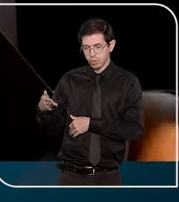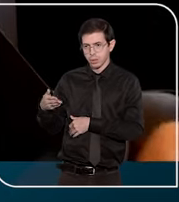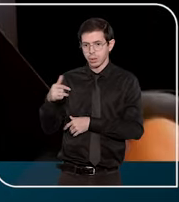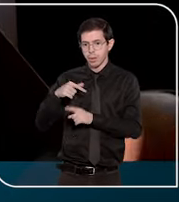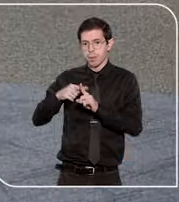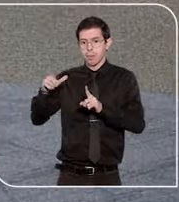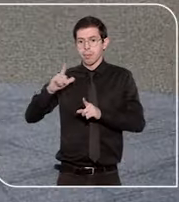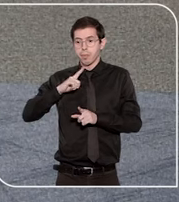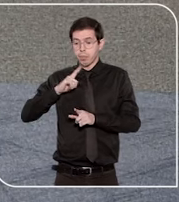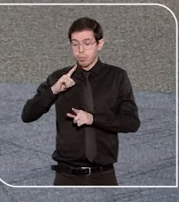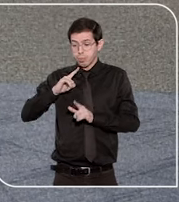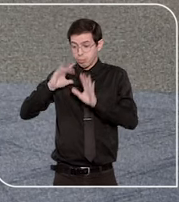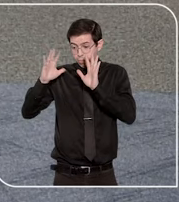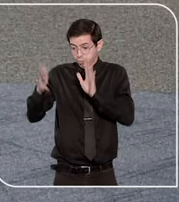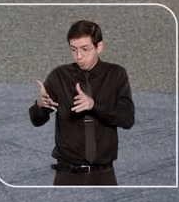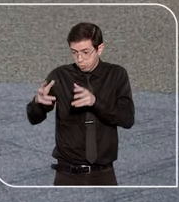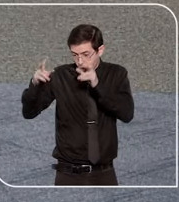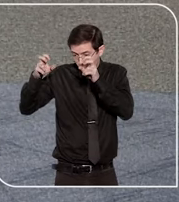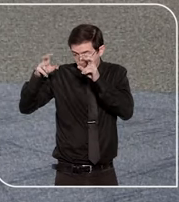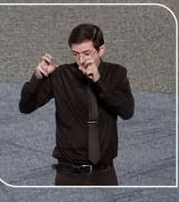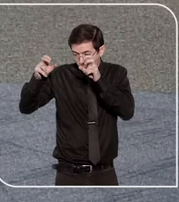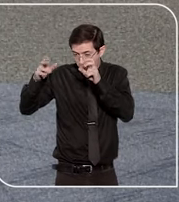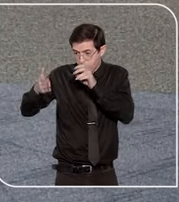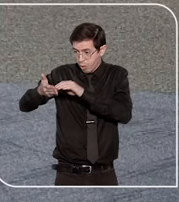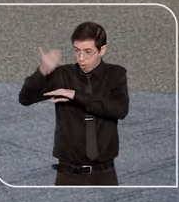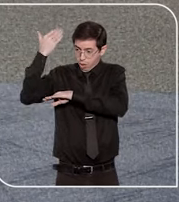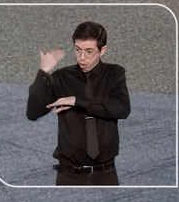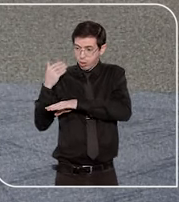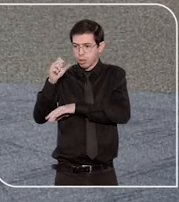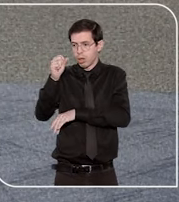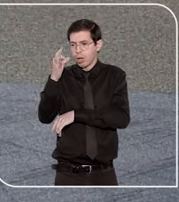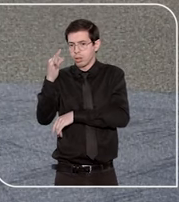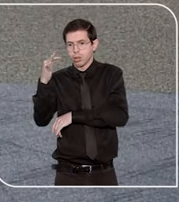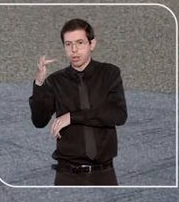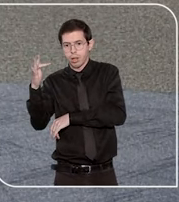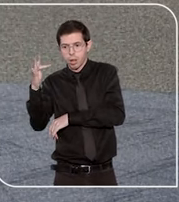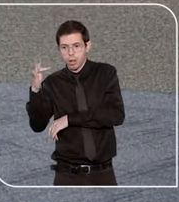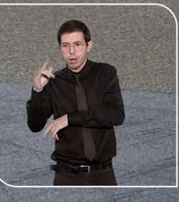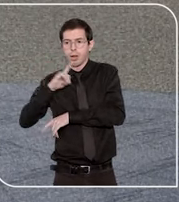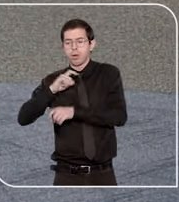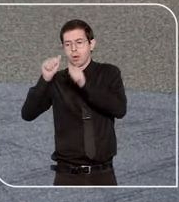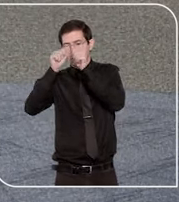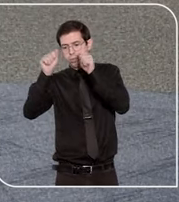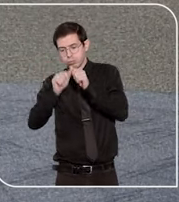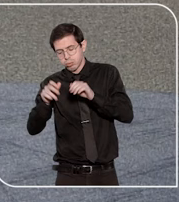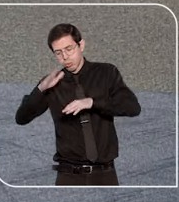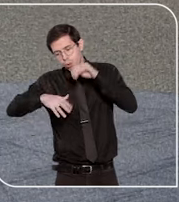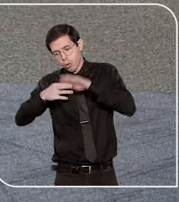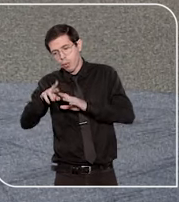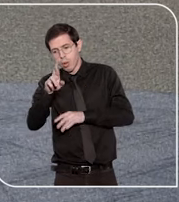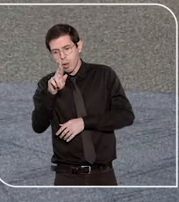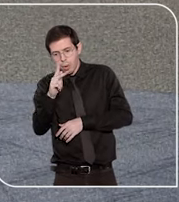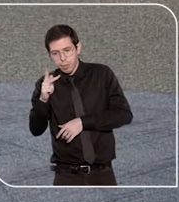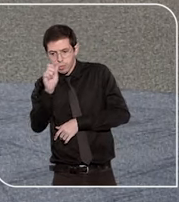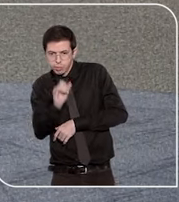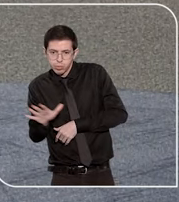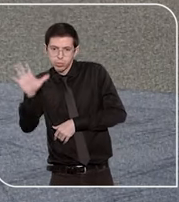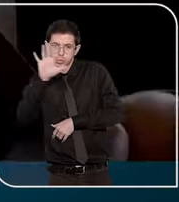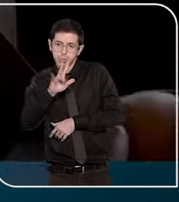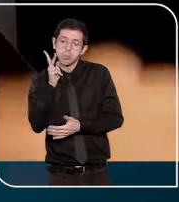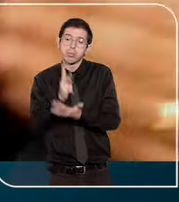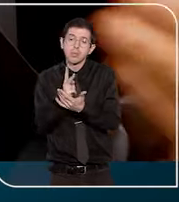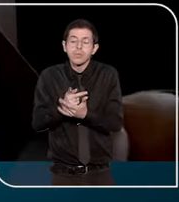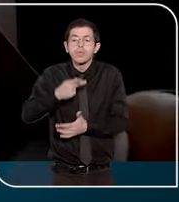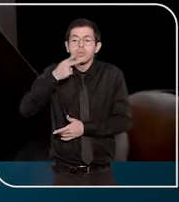houver sido abordada pelo Supremo Tribunal Federal na sistemática da repercussão geral, seja para dizer que aquela